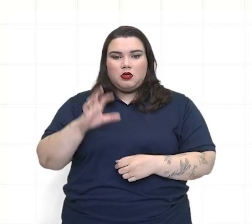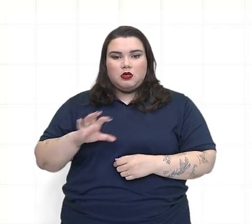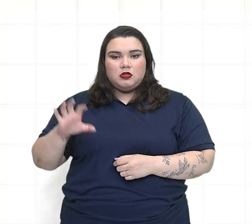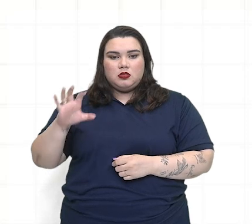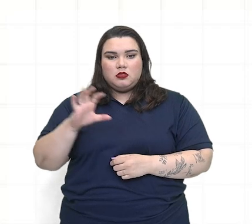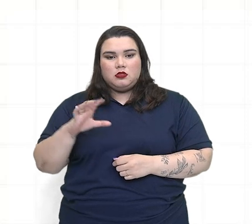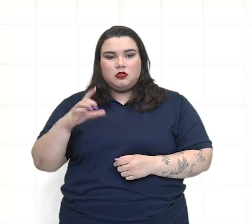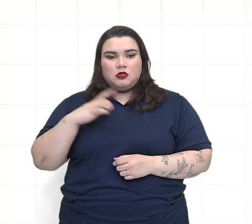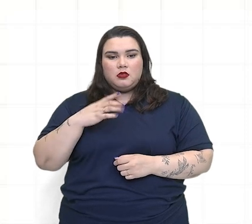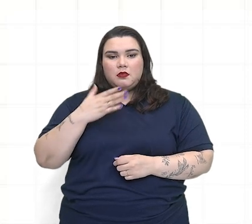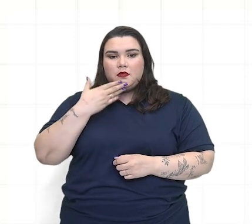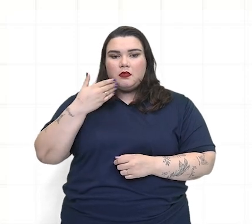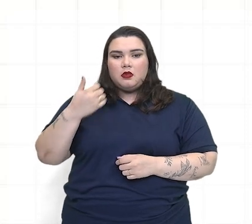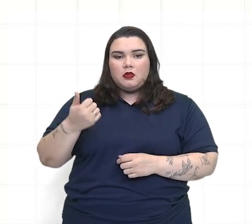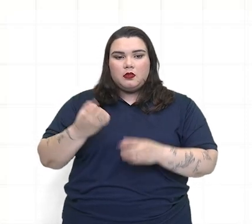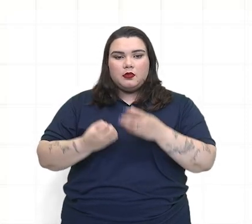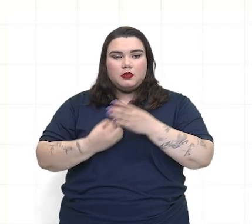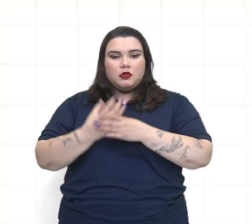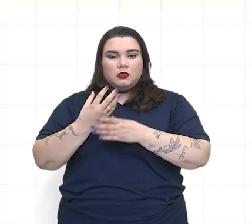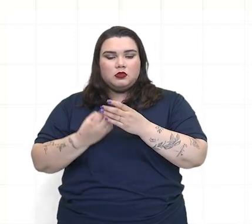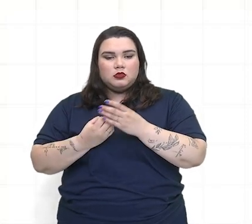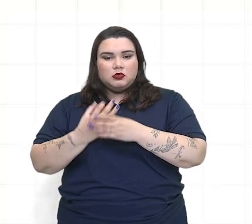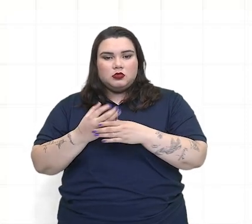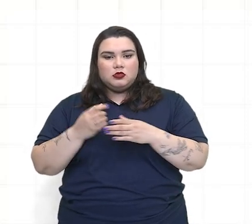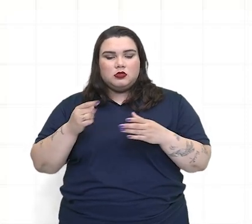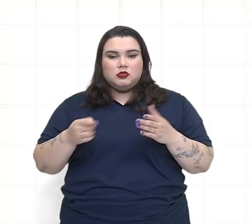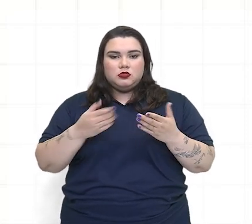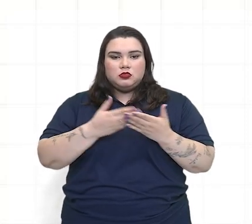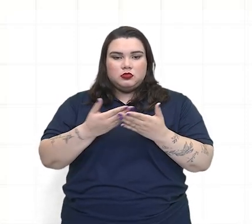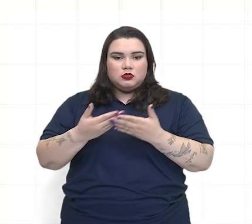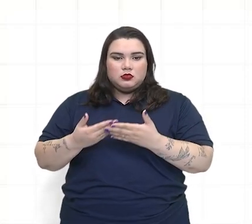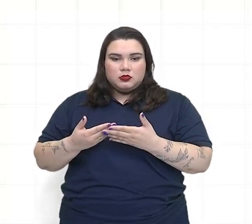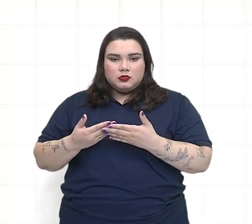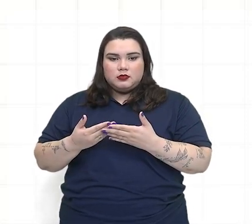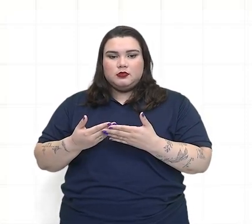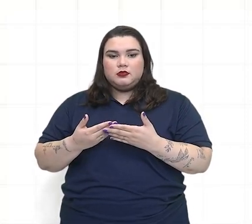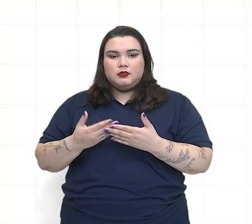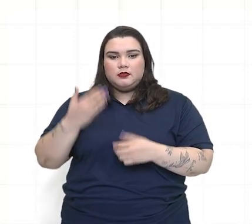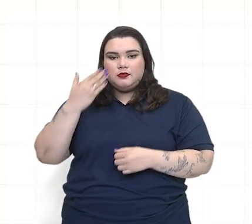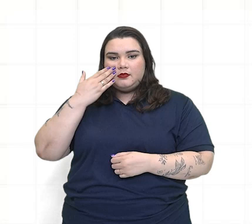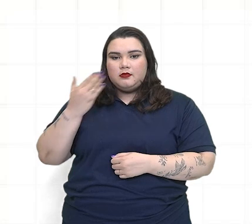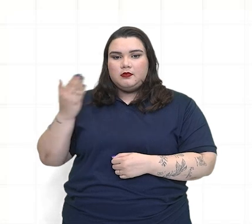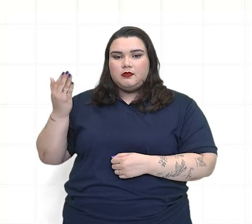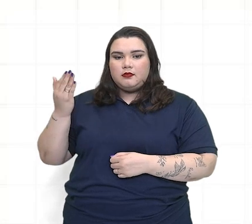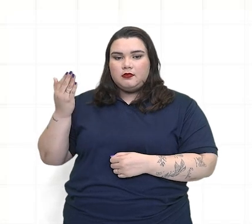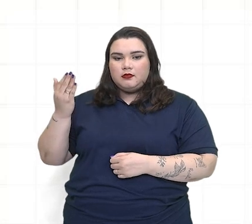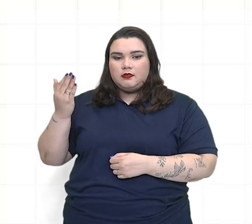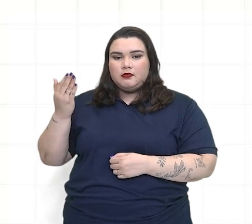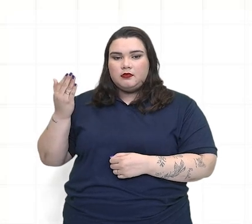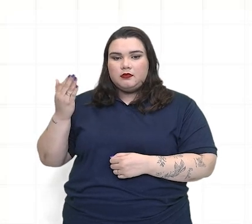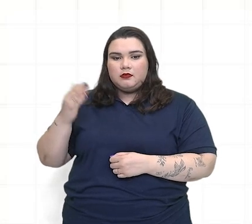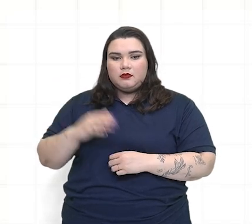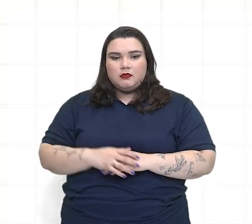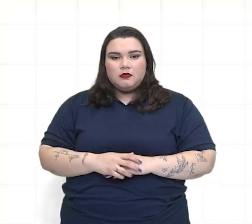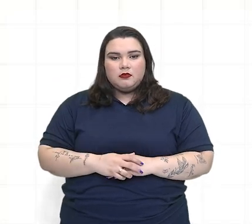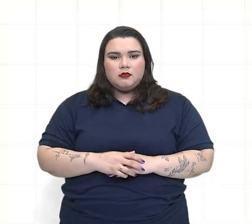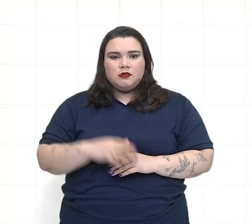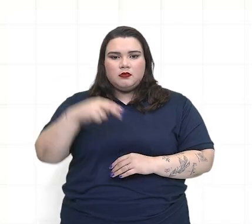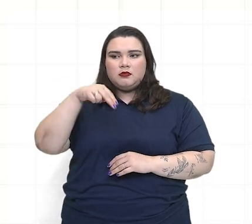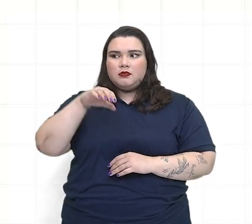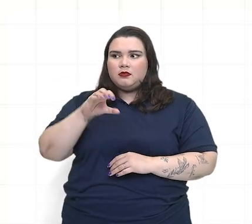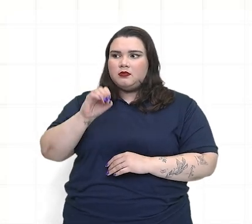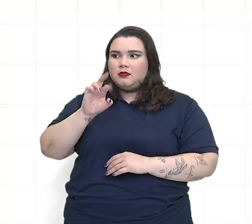melhor produção, né, durante o estudo feito? É essa daqui de cima, né? É a Nordeste, olha